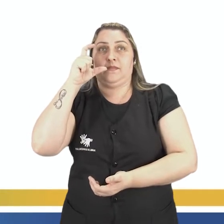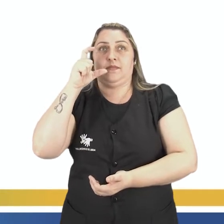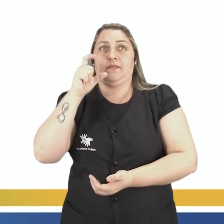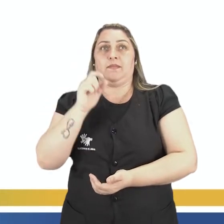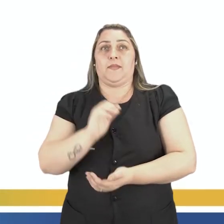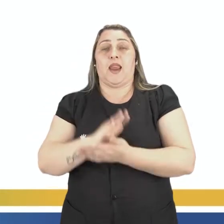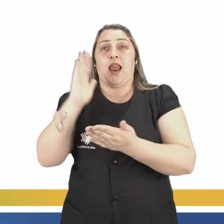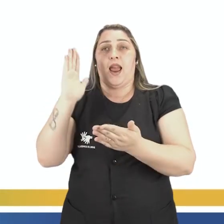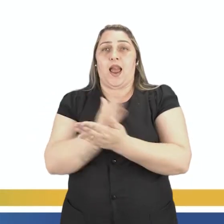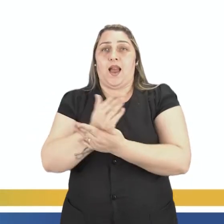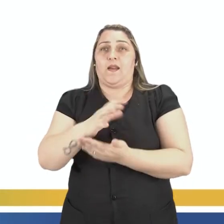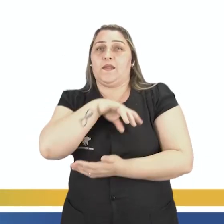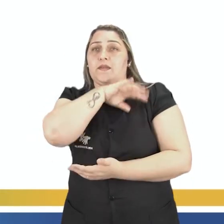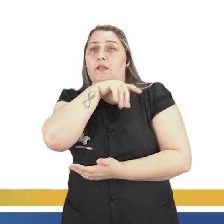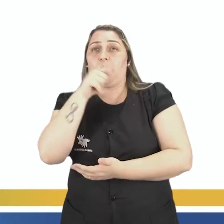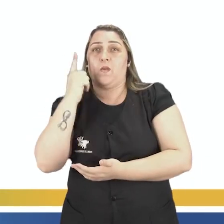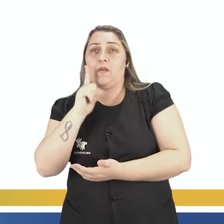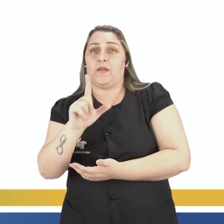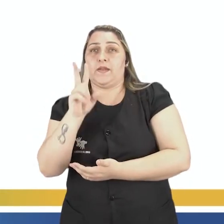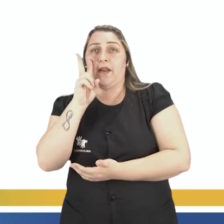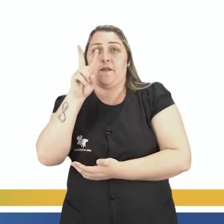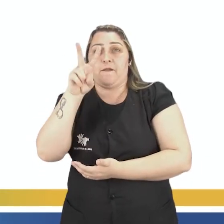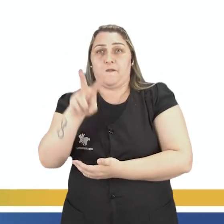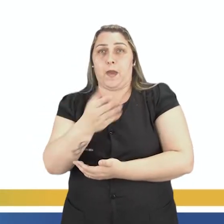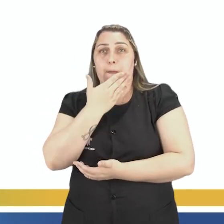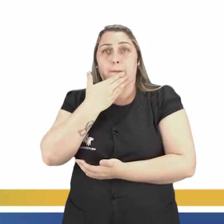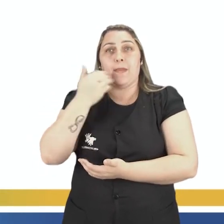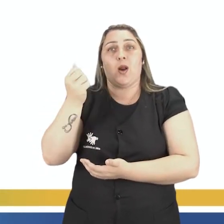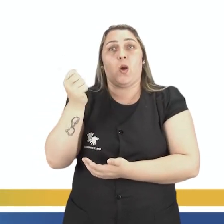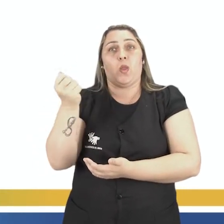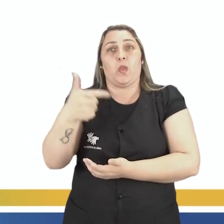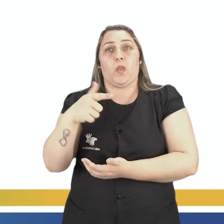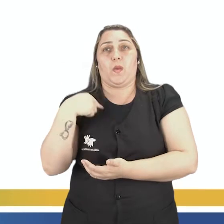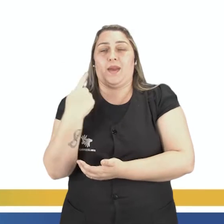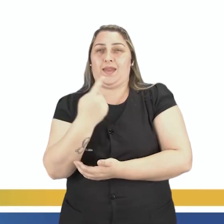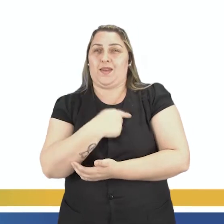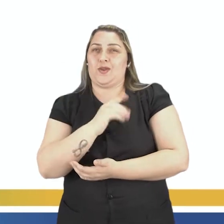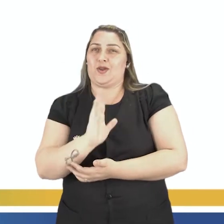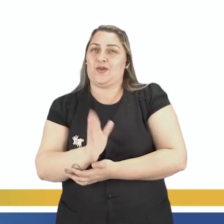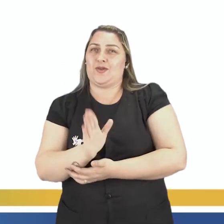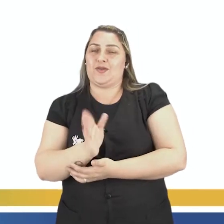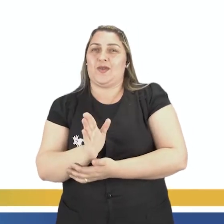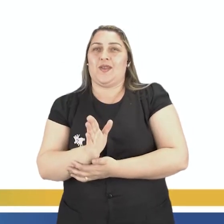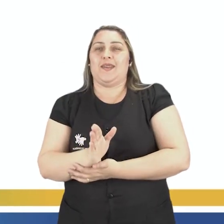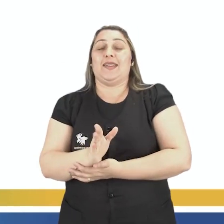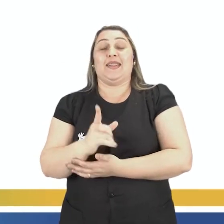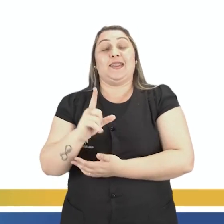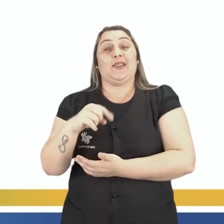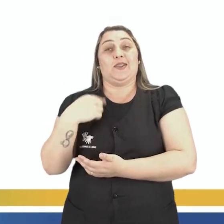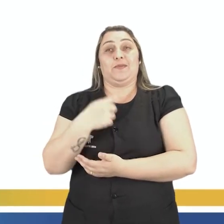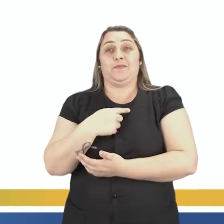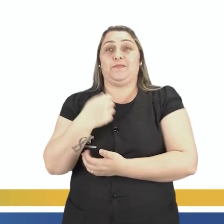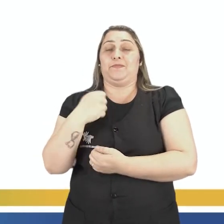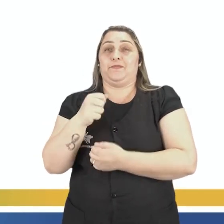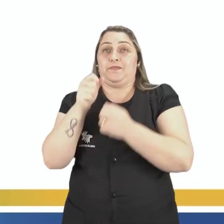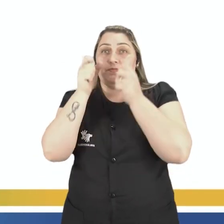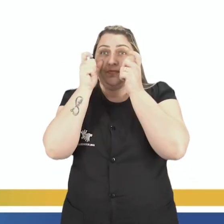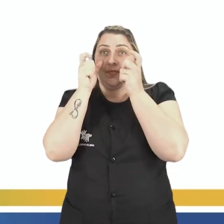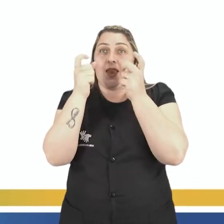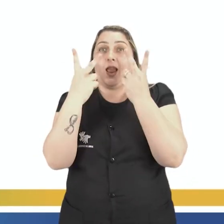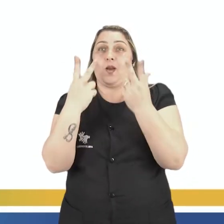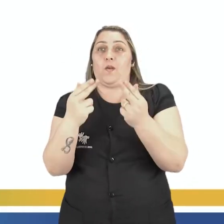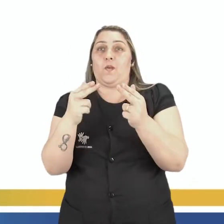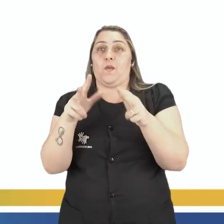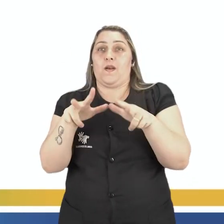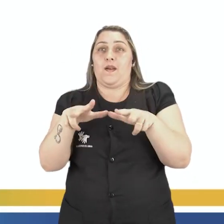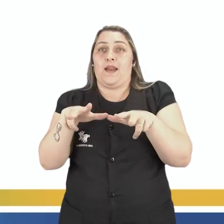Alguns animais, eles conseguem ver muito melhor do que nós. Você já deve ter ouvido que devemos enxergar como